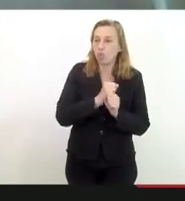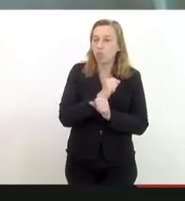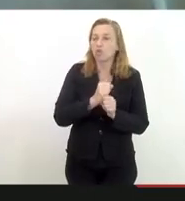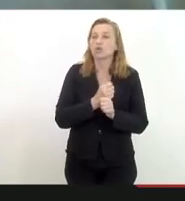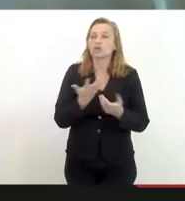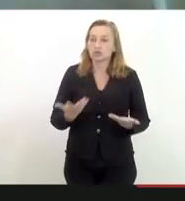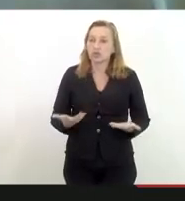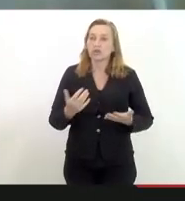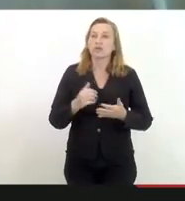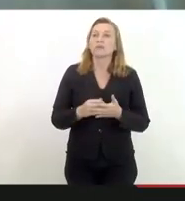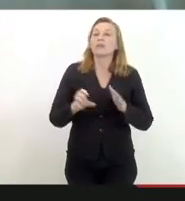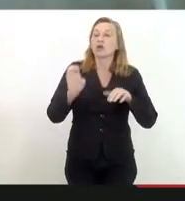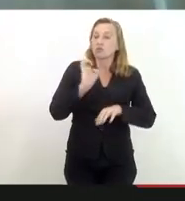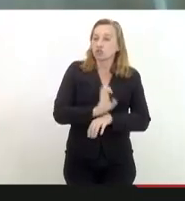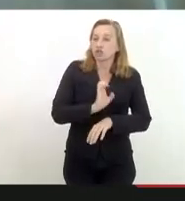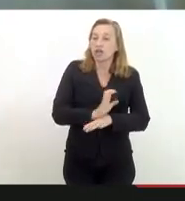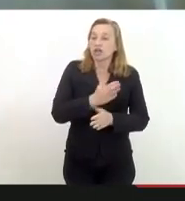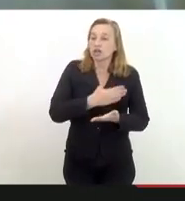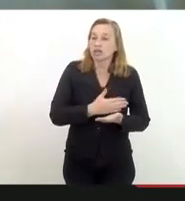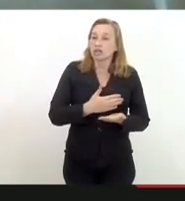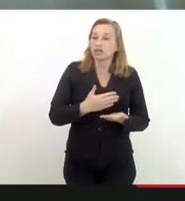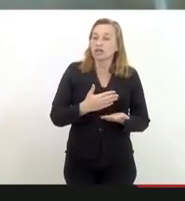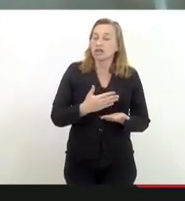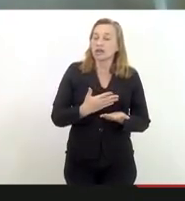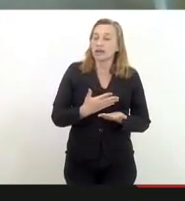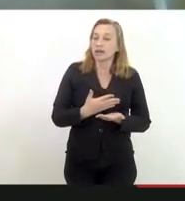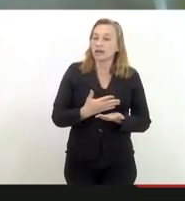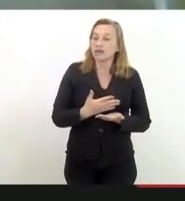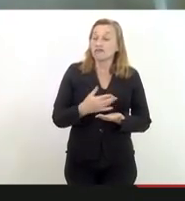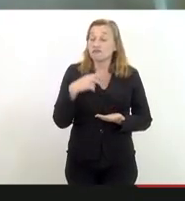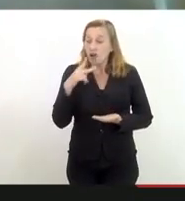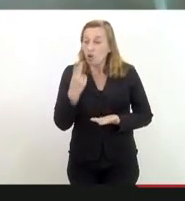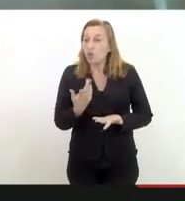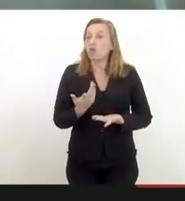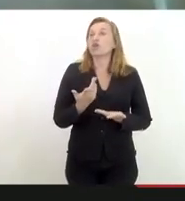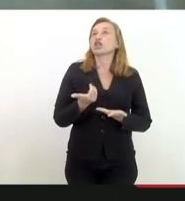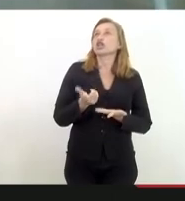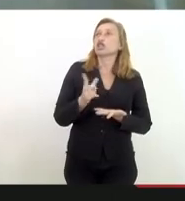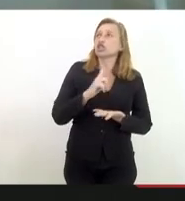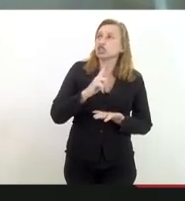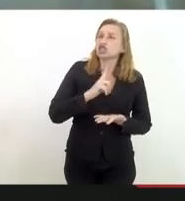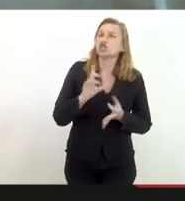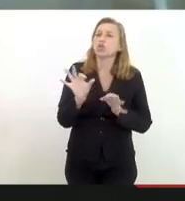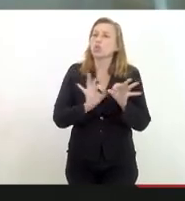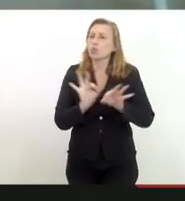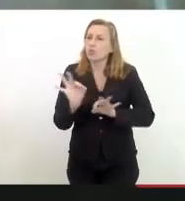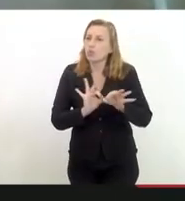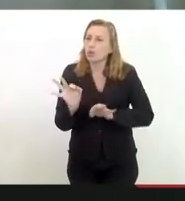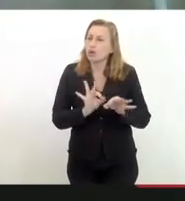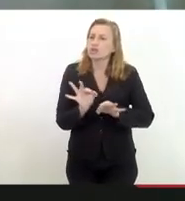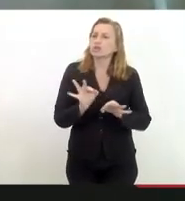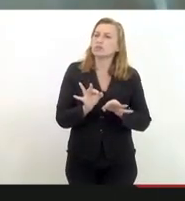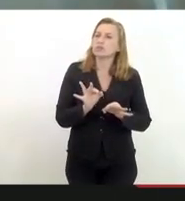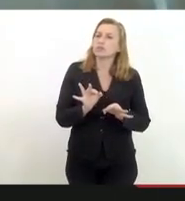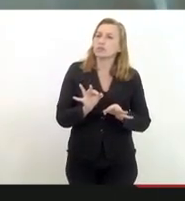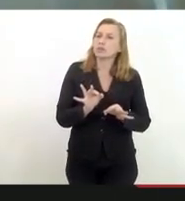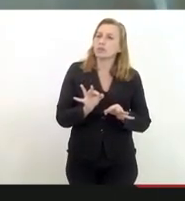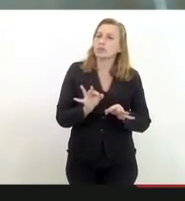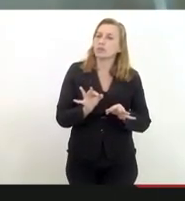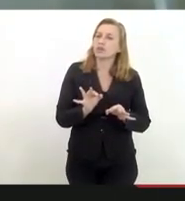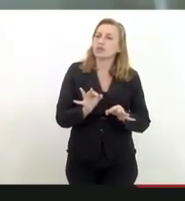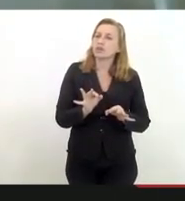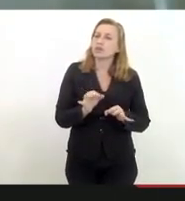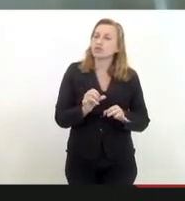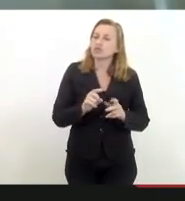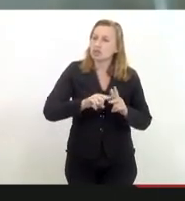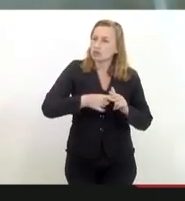civil pública, o Estado inicialmente disse que havia um plano de revitalização do Hospital Santa